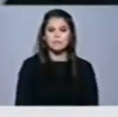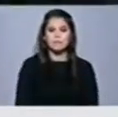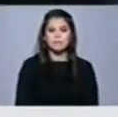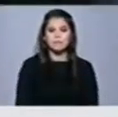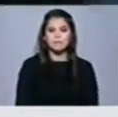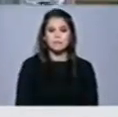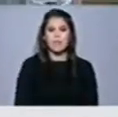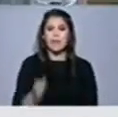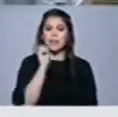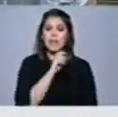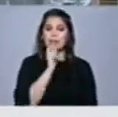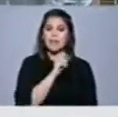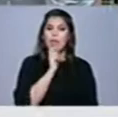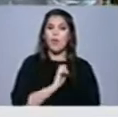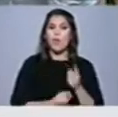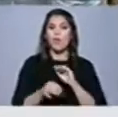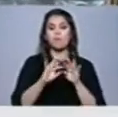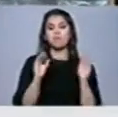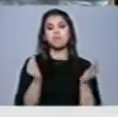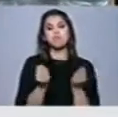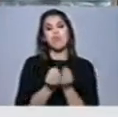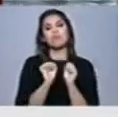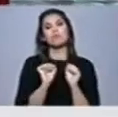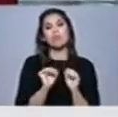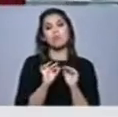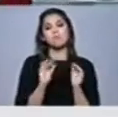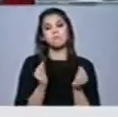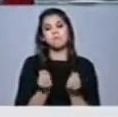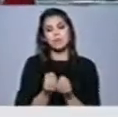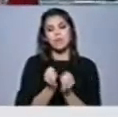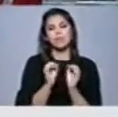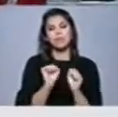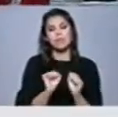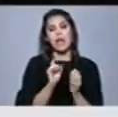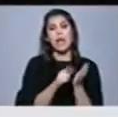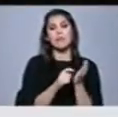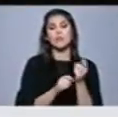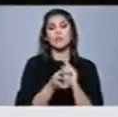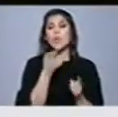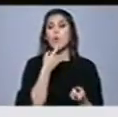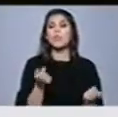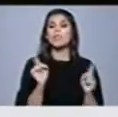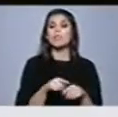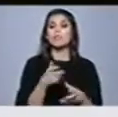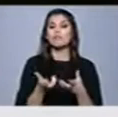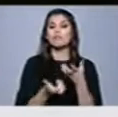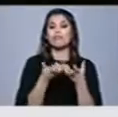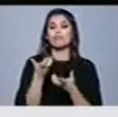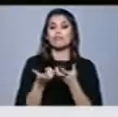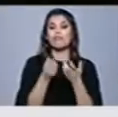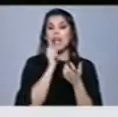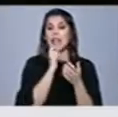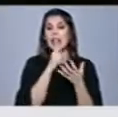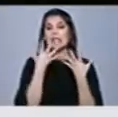e vamos deixar então que faça, vou colocar aqui deste lado, que faça a tal bola, que vamos levar de novo ao lume para a deixarmos